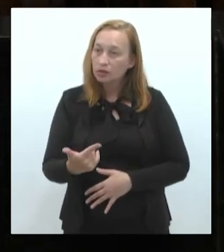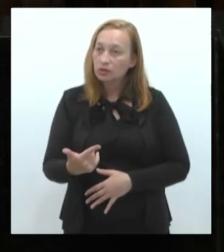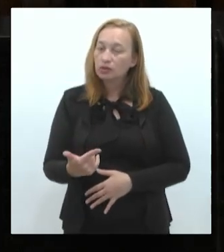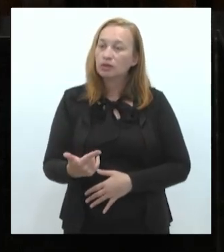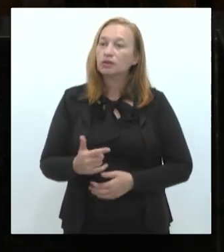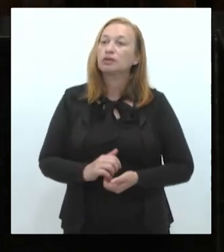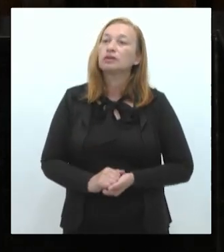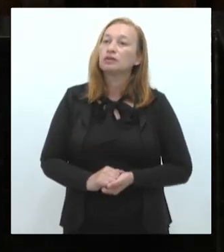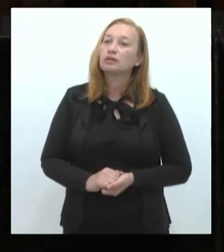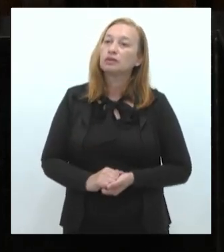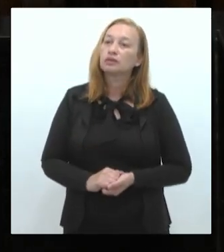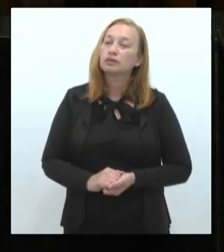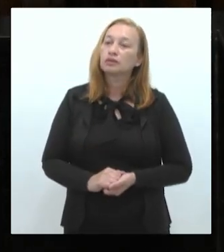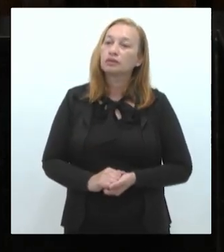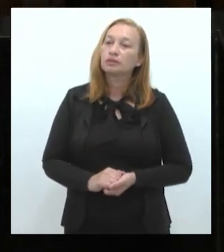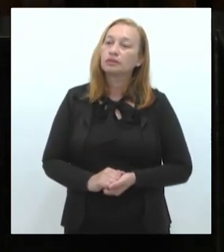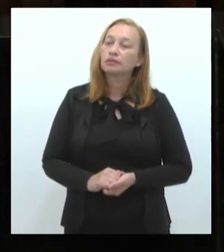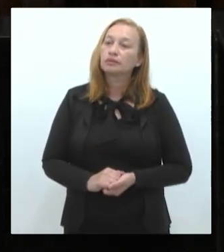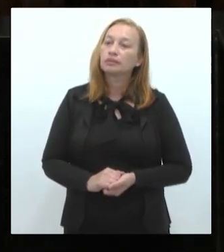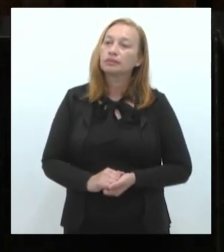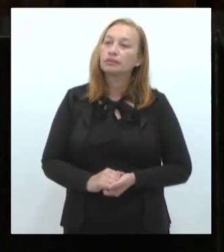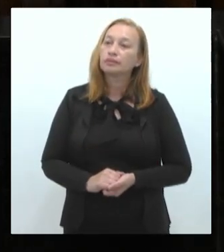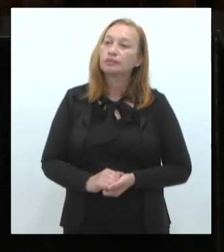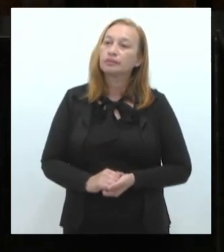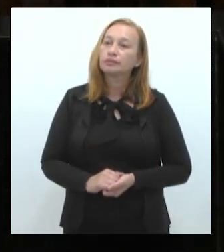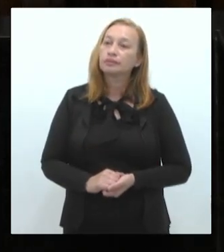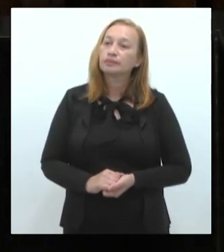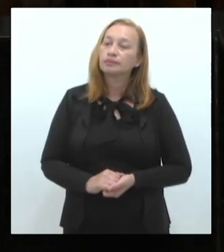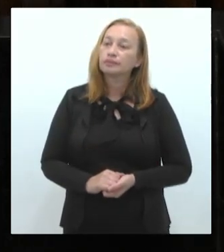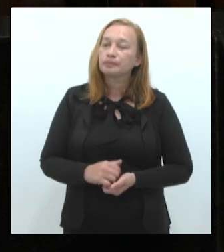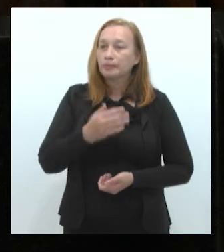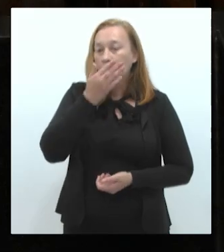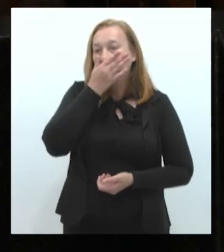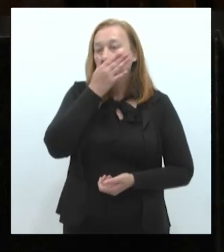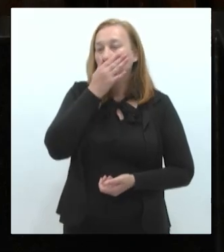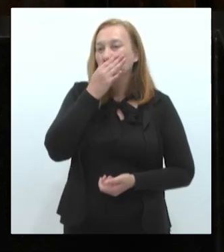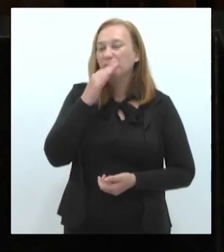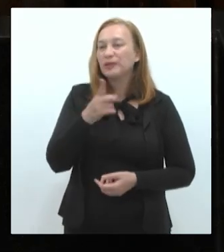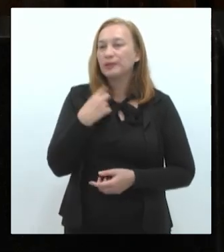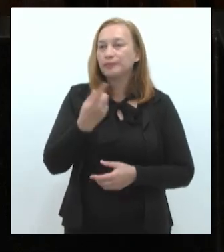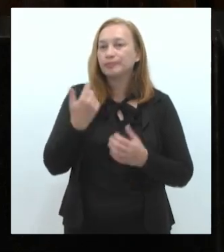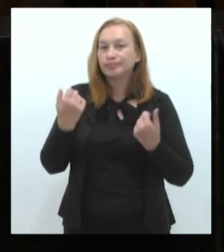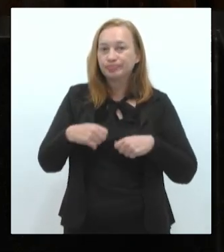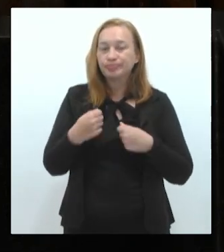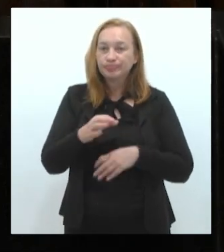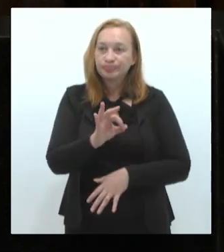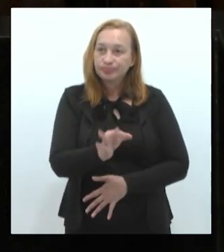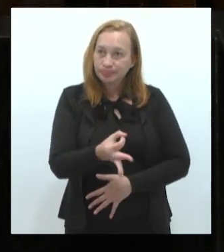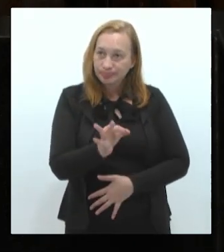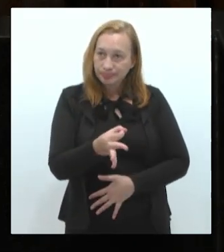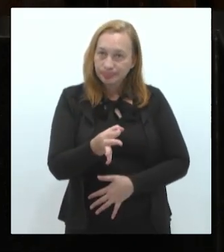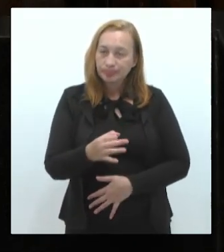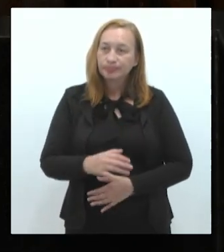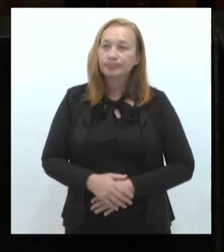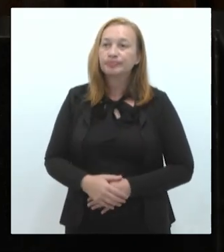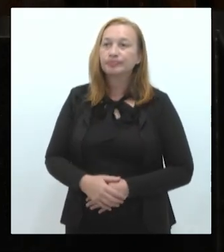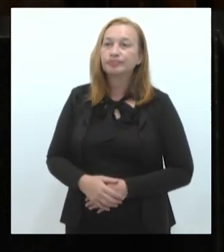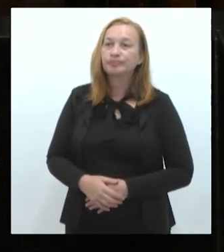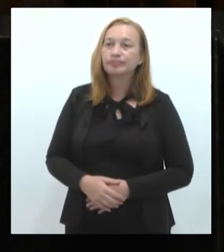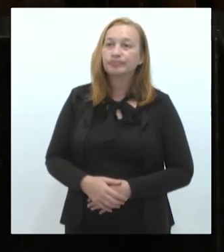das políticas, né, no nosso país. Nós precisamos, de fato, de